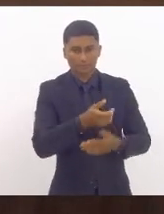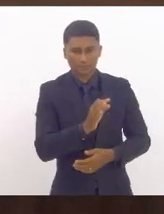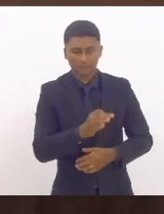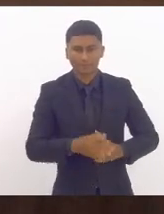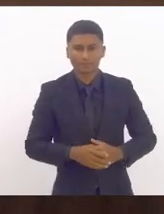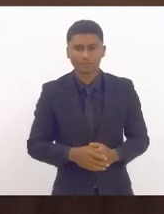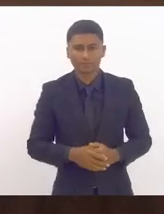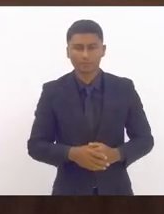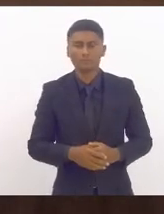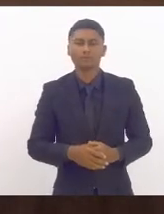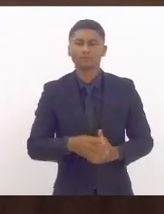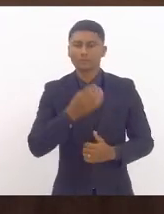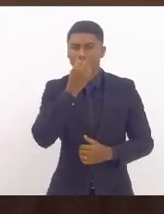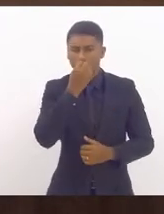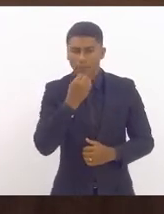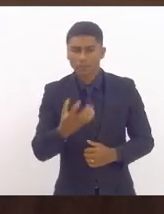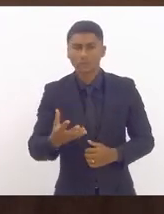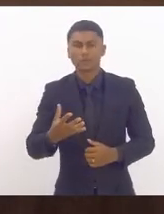uma contribuição